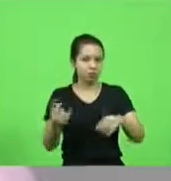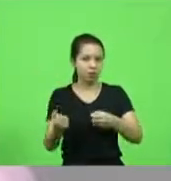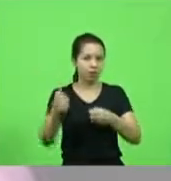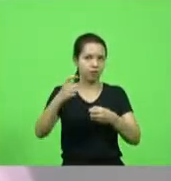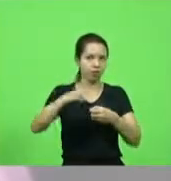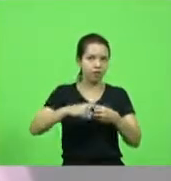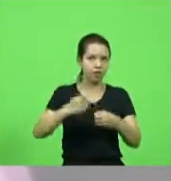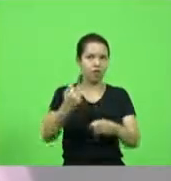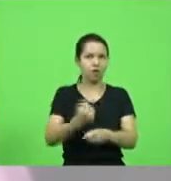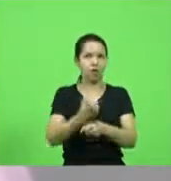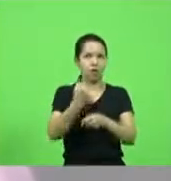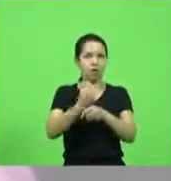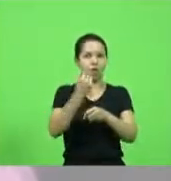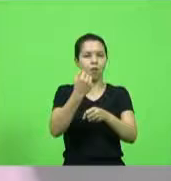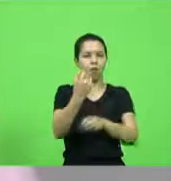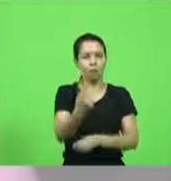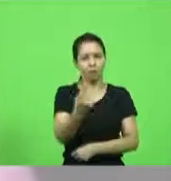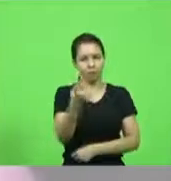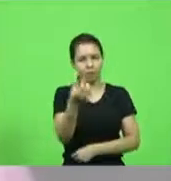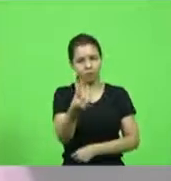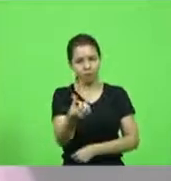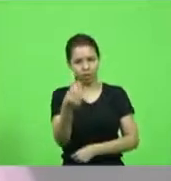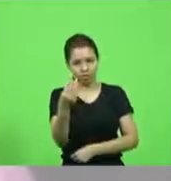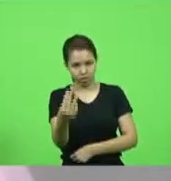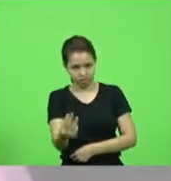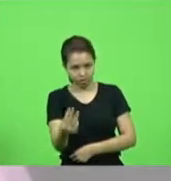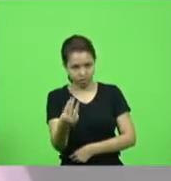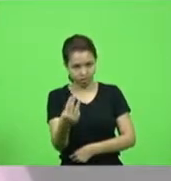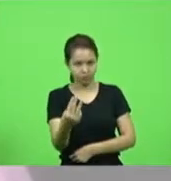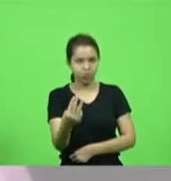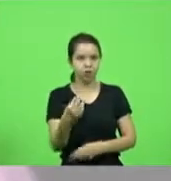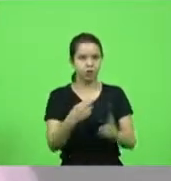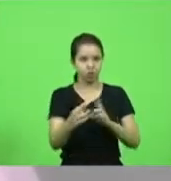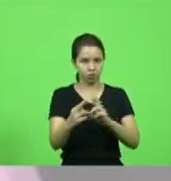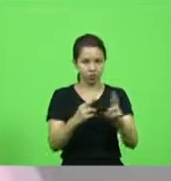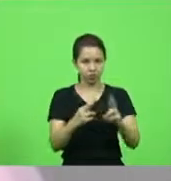obra da 163 para o mês